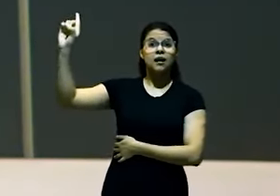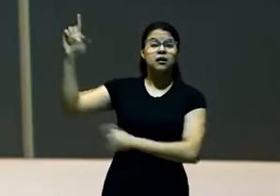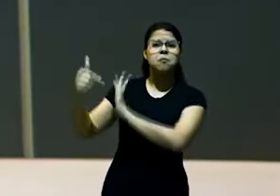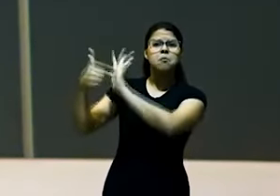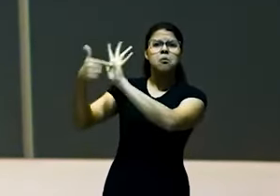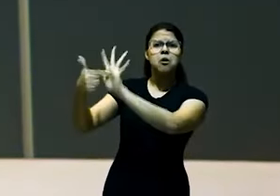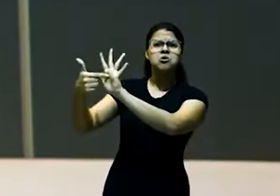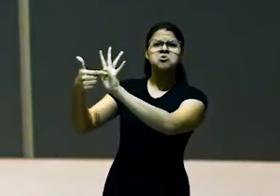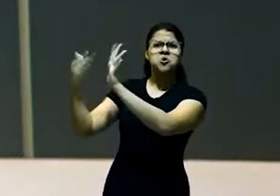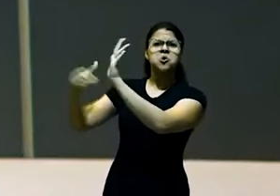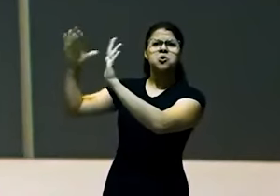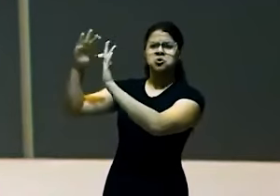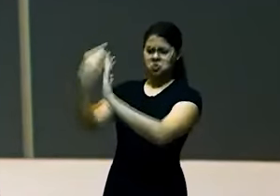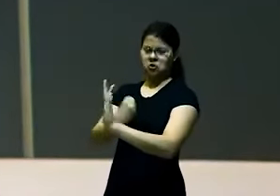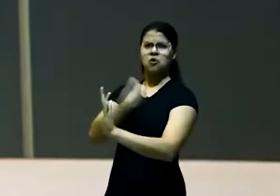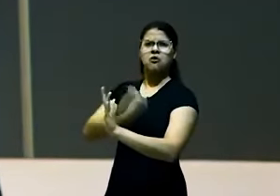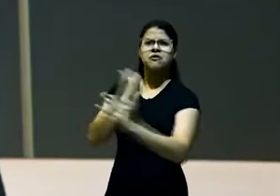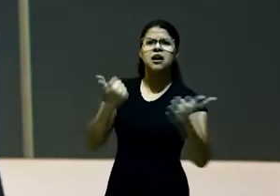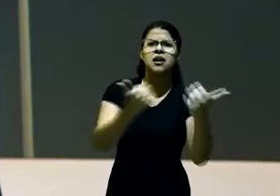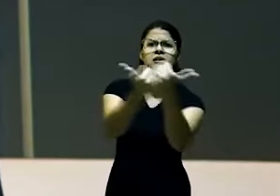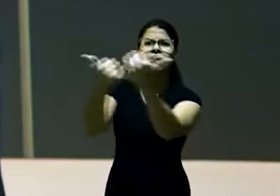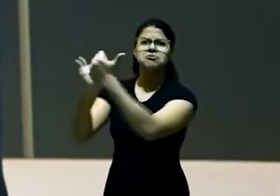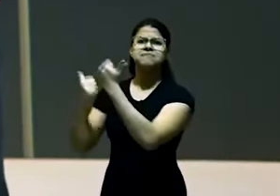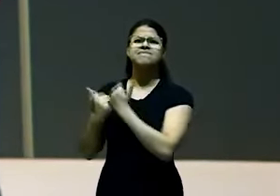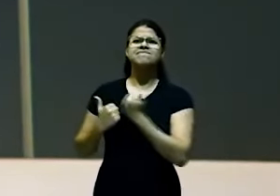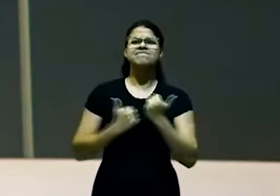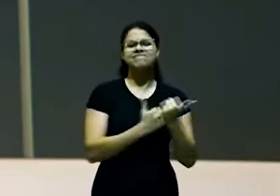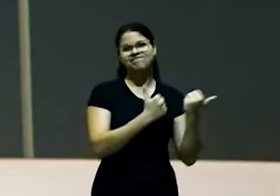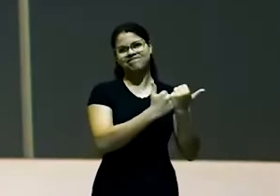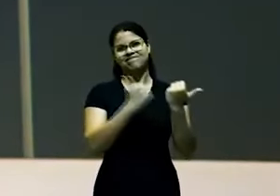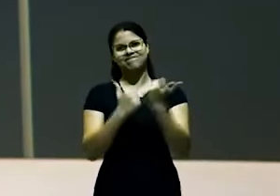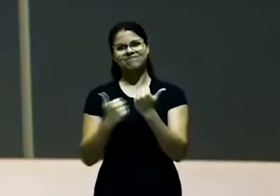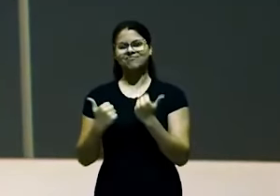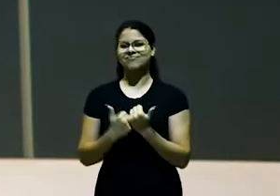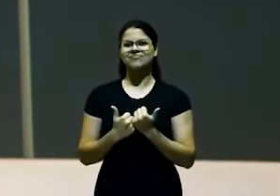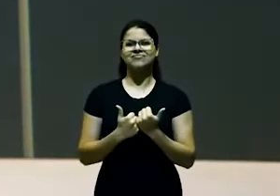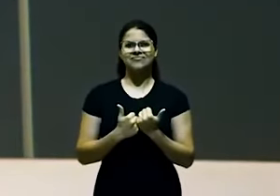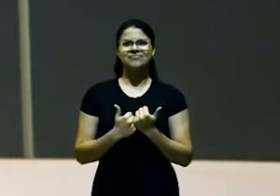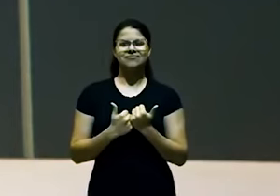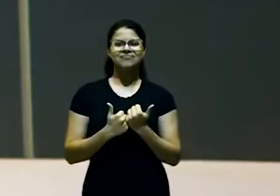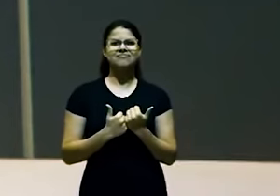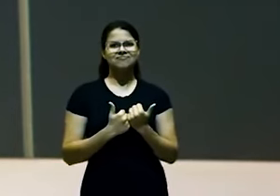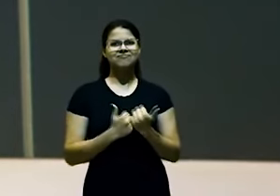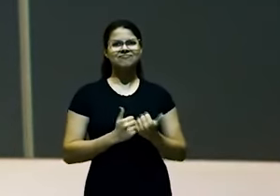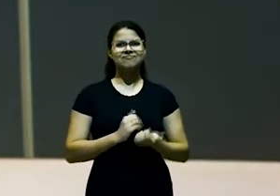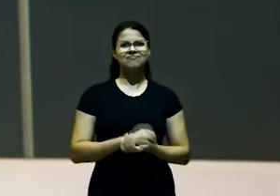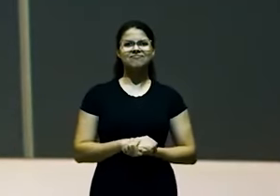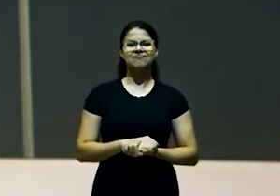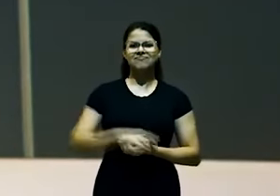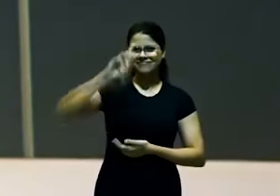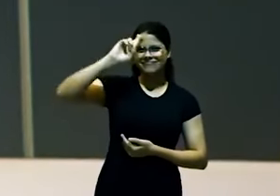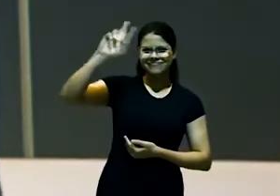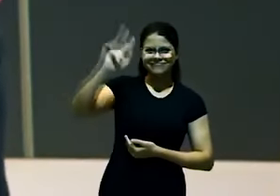ele também entregou tudo o que ele tinha pela nossa vida eu saudo